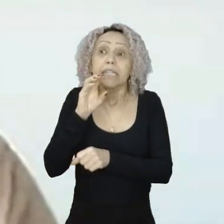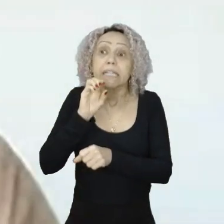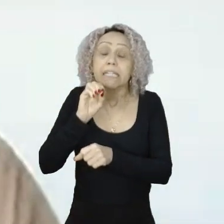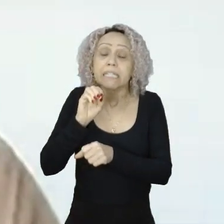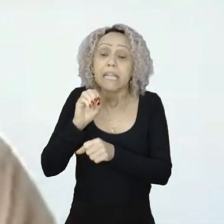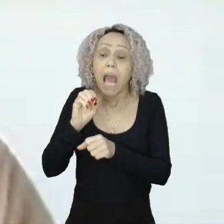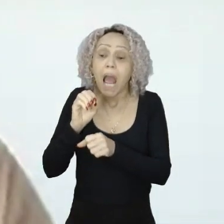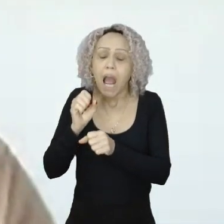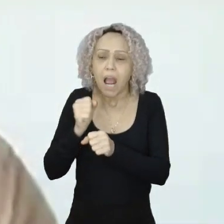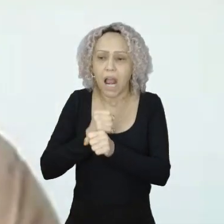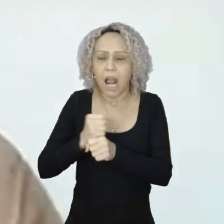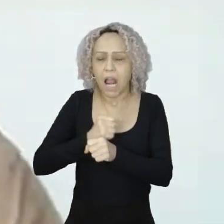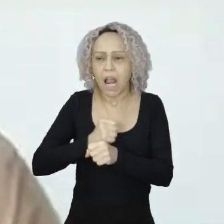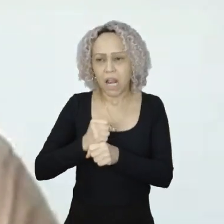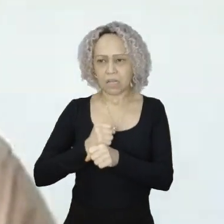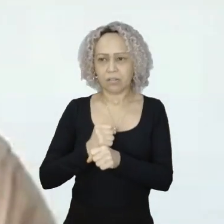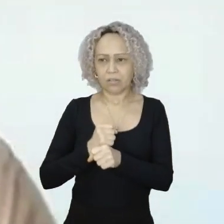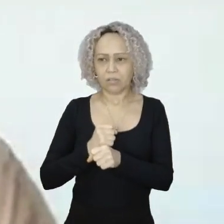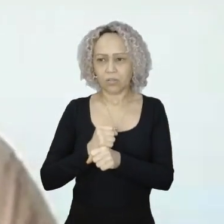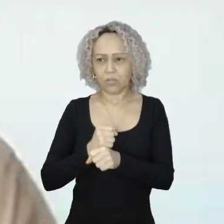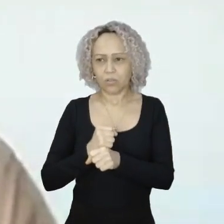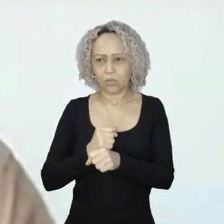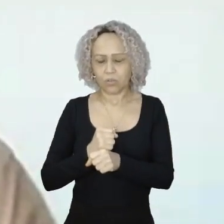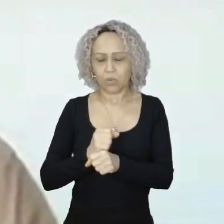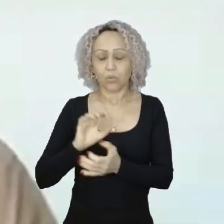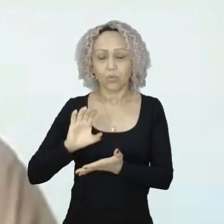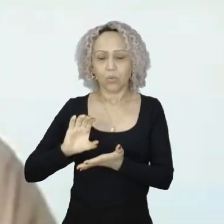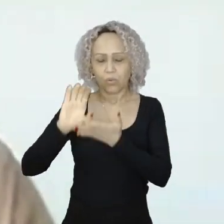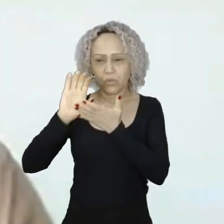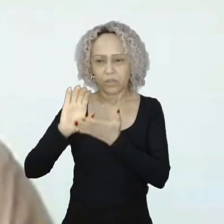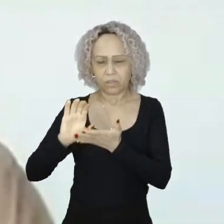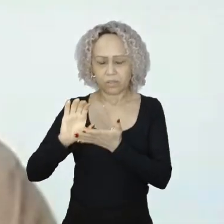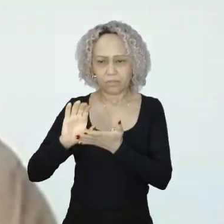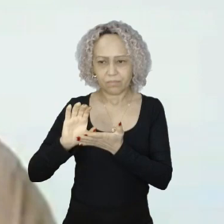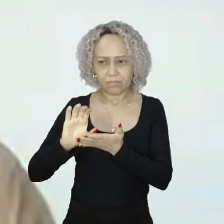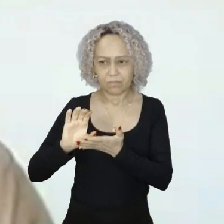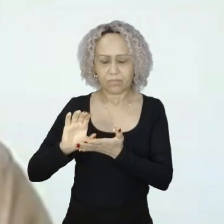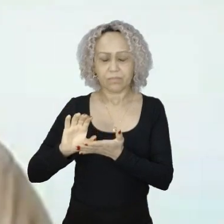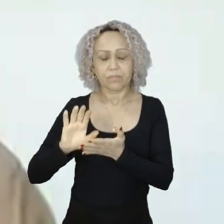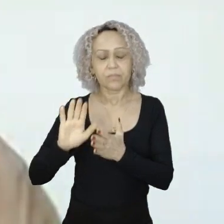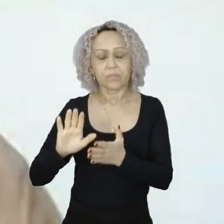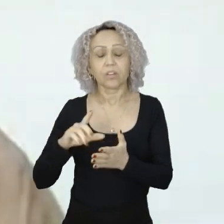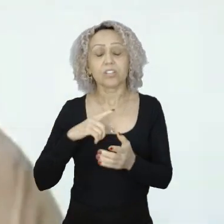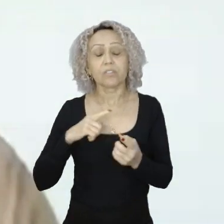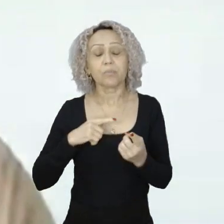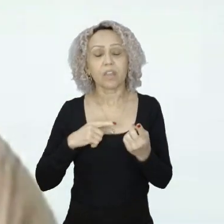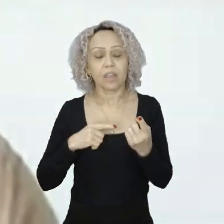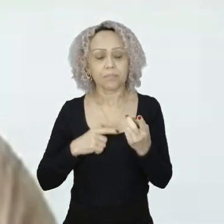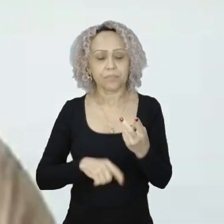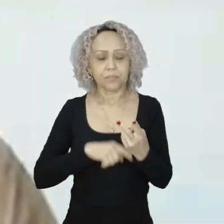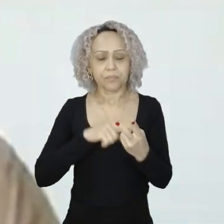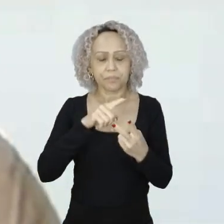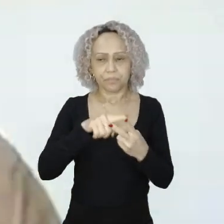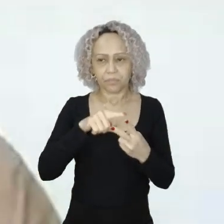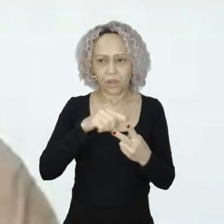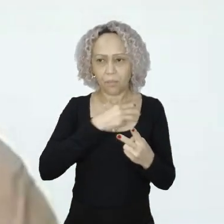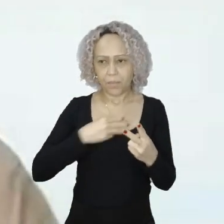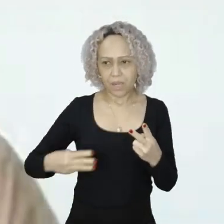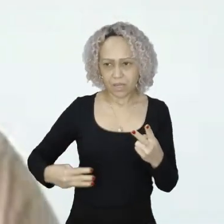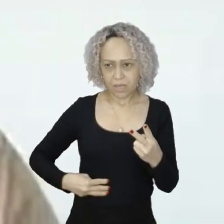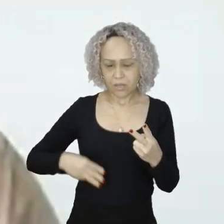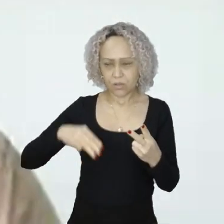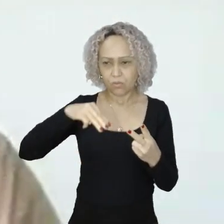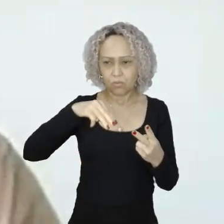tivemos a presença no ato de abertura de 3 ministros do governo Lula, 2 ministros, o ministro Márcio Macedo, o ministro Paulo Teixeira e a